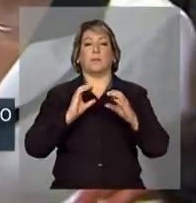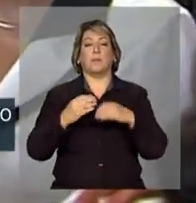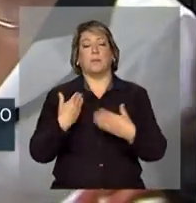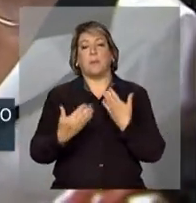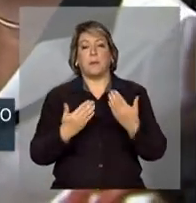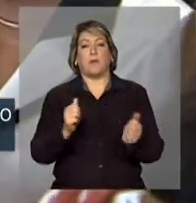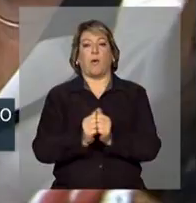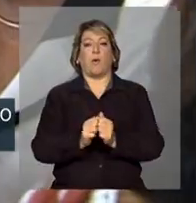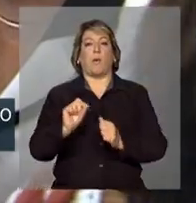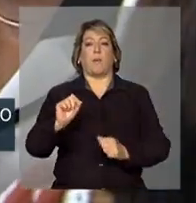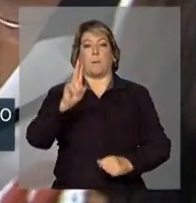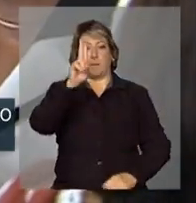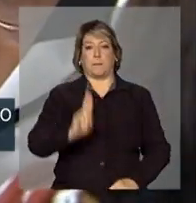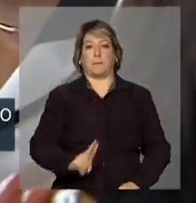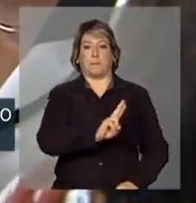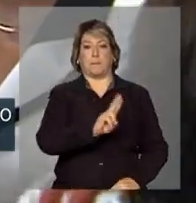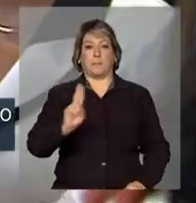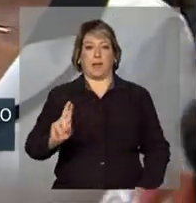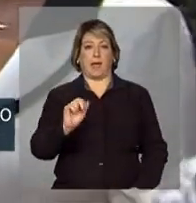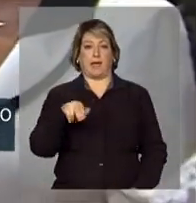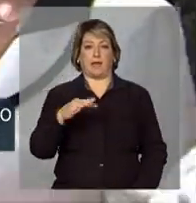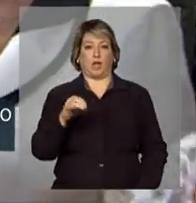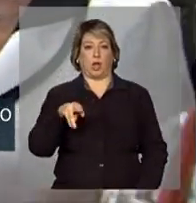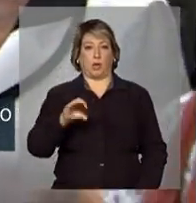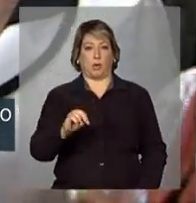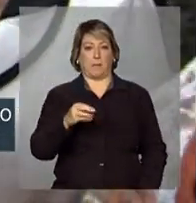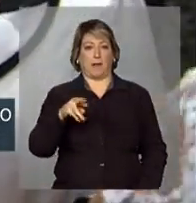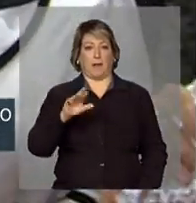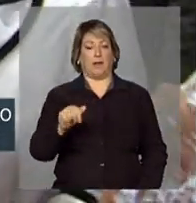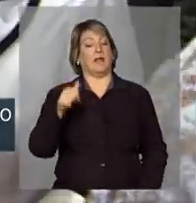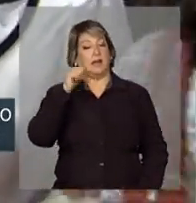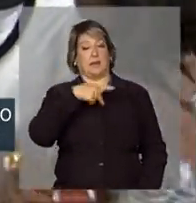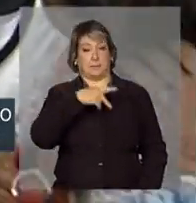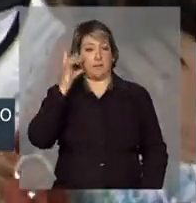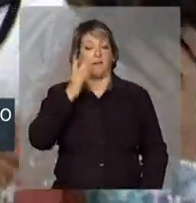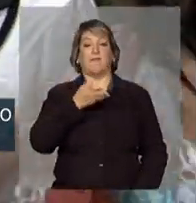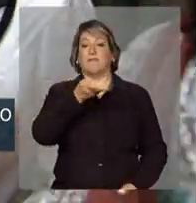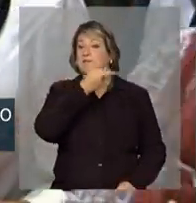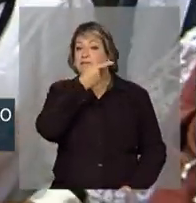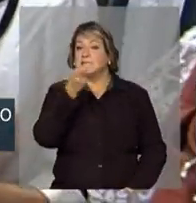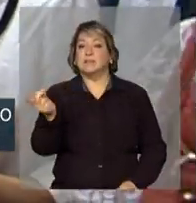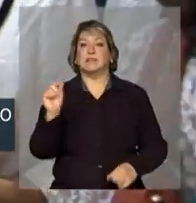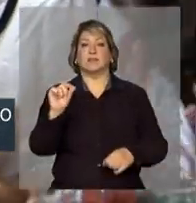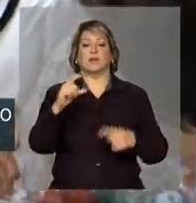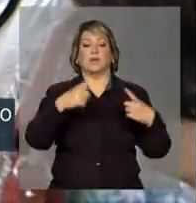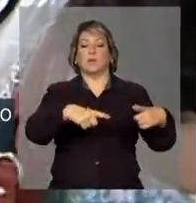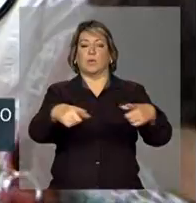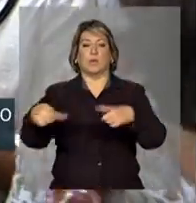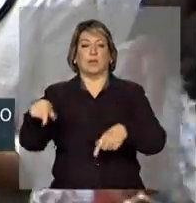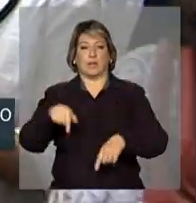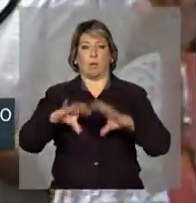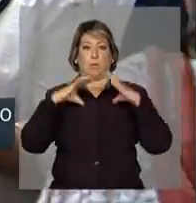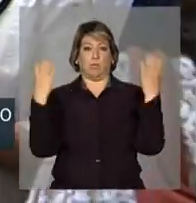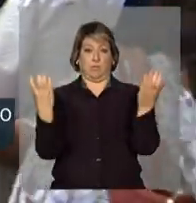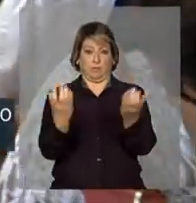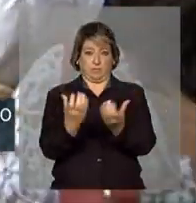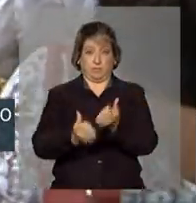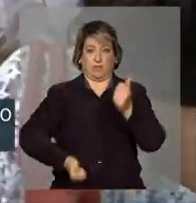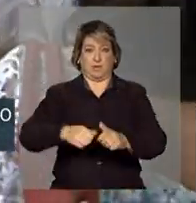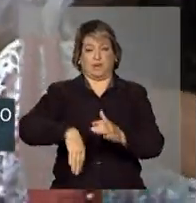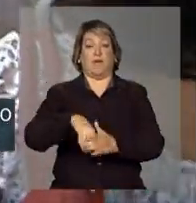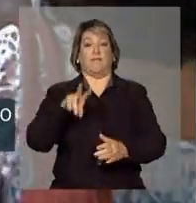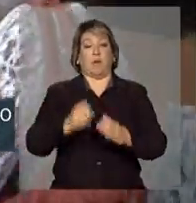Maria. Ela vai fazer uma visita às instalações do estádio, que vai ser